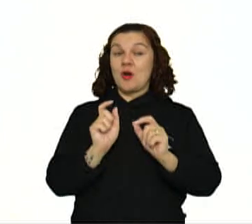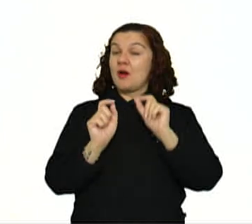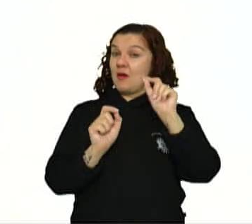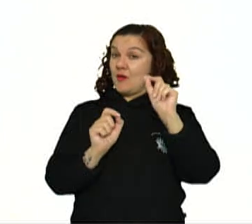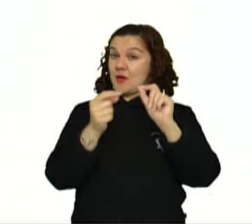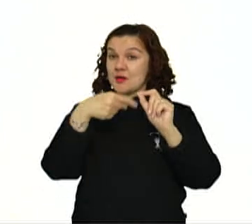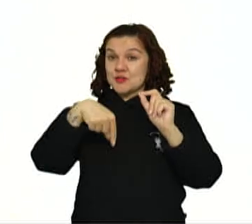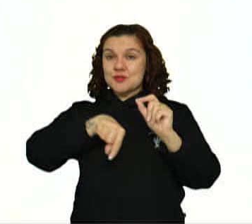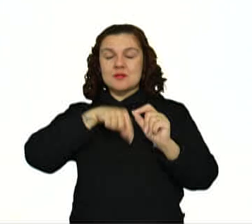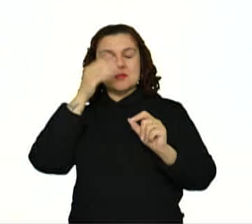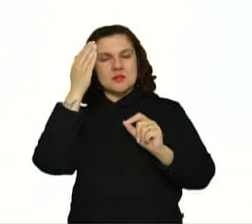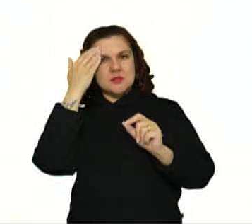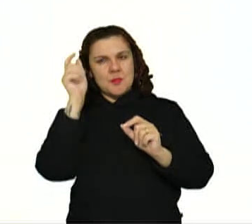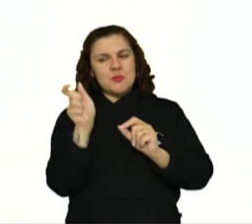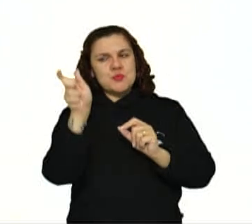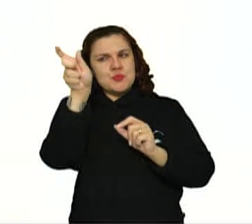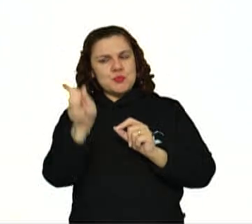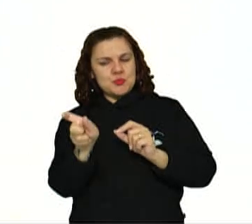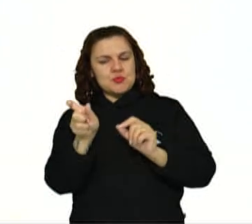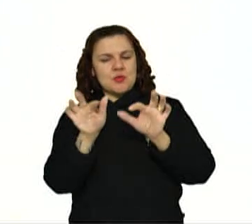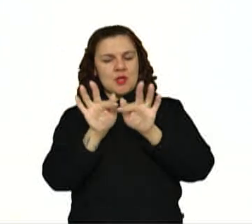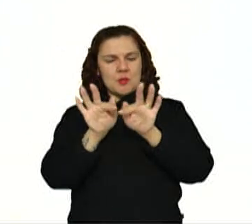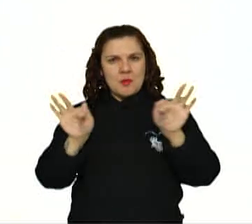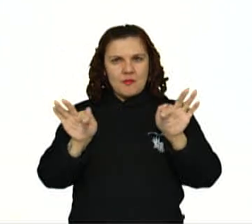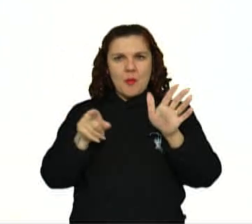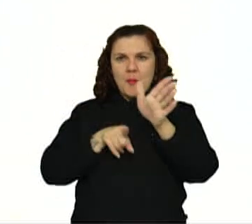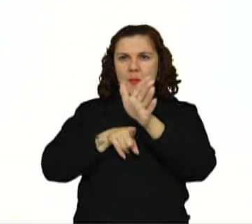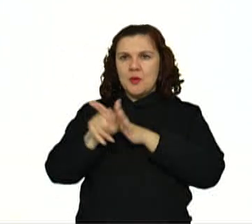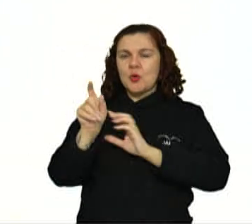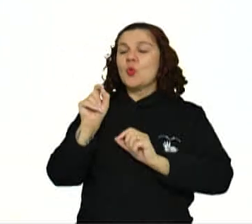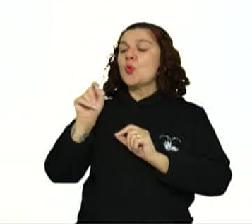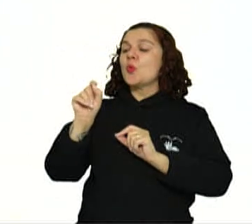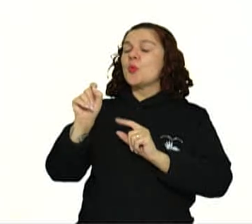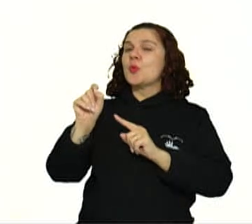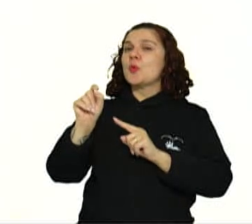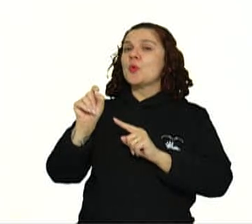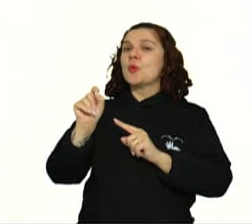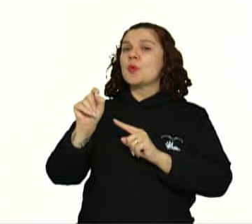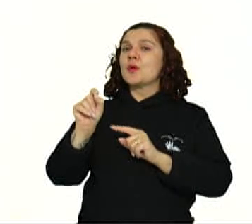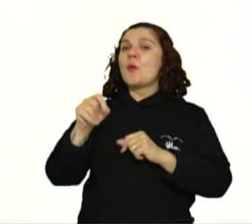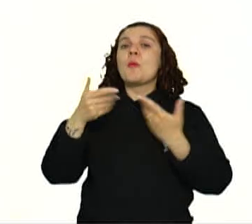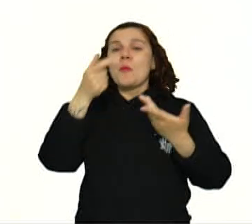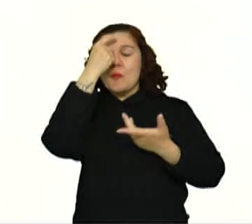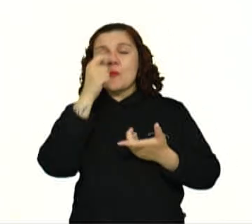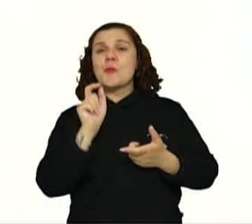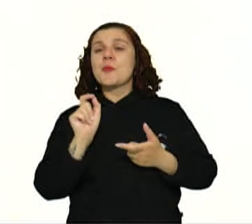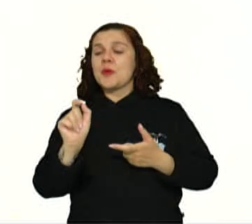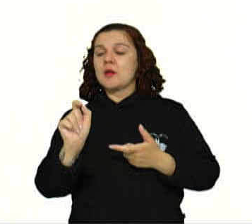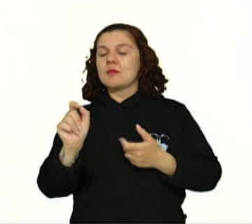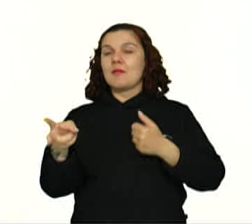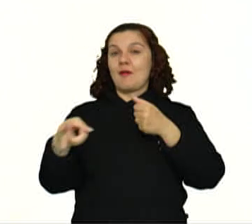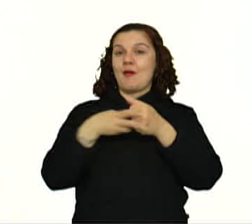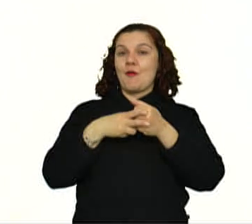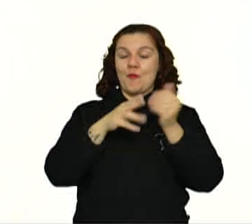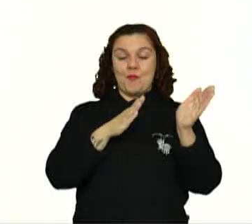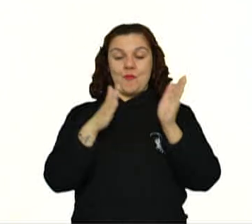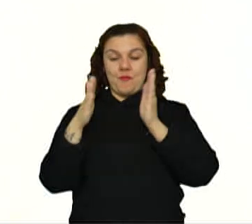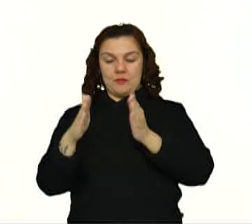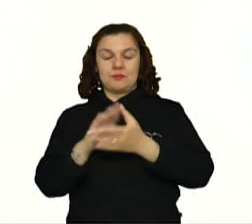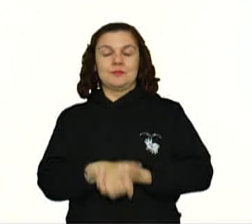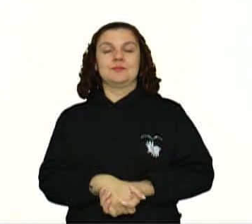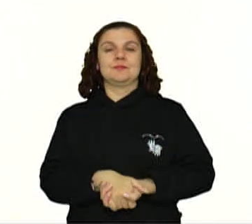Para encontrar o sujeito de uma oração, pergunta-se o que ou quem. Ao verbo desta,